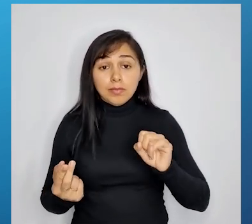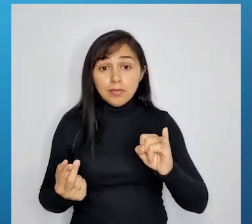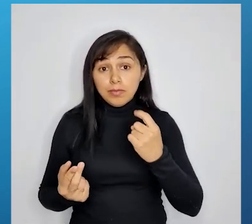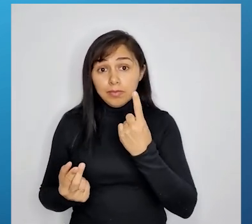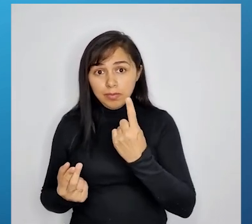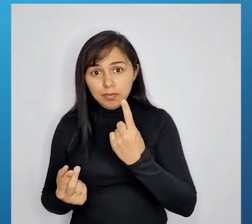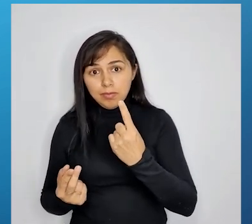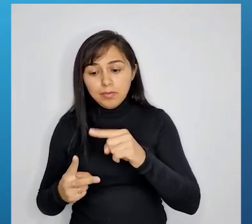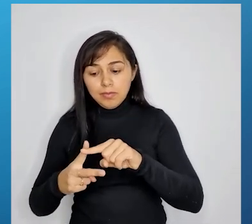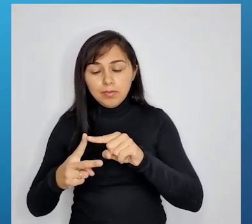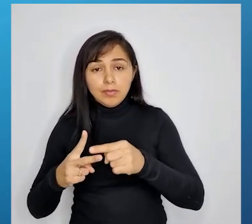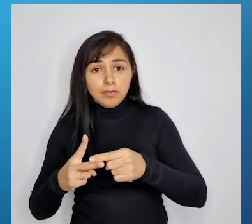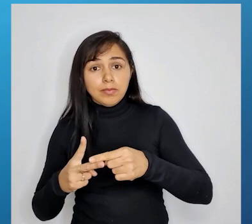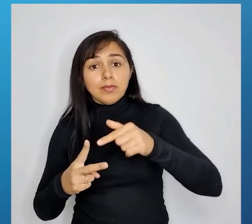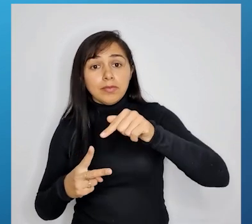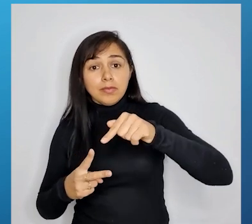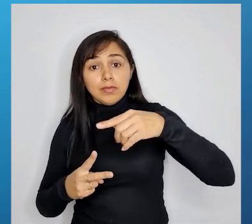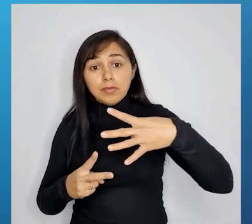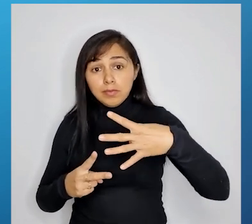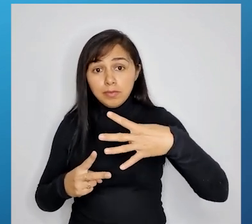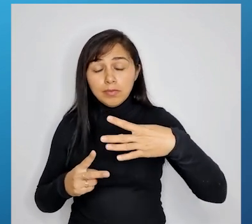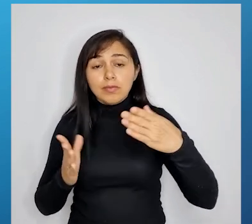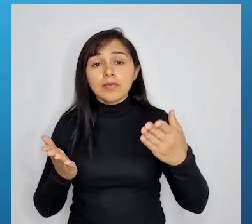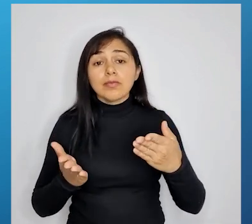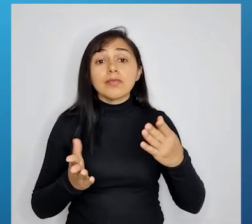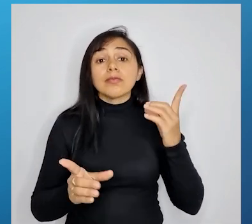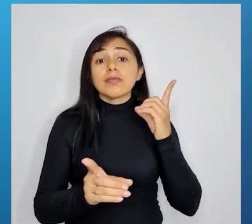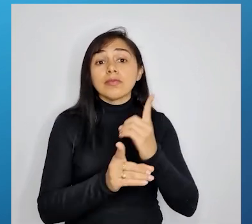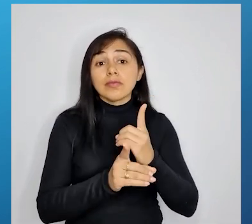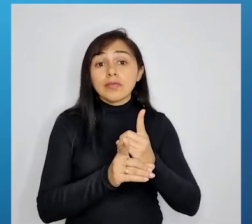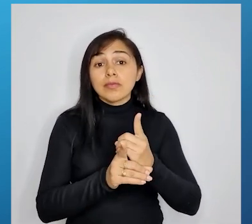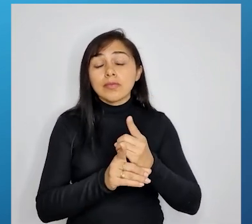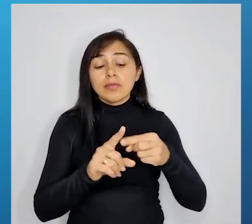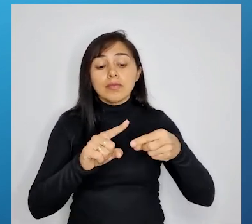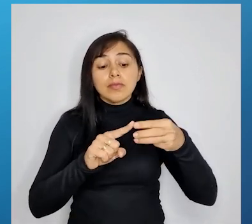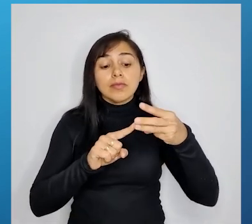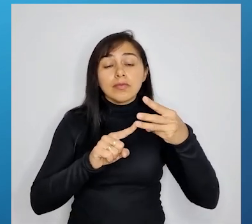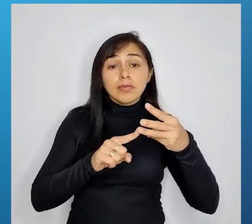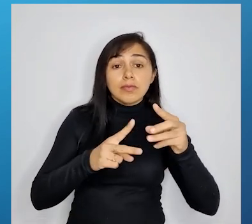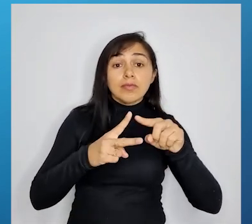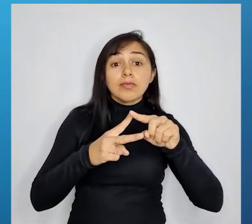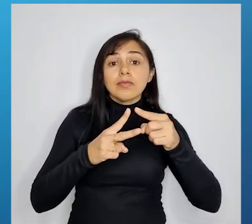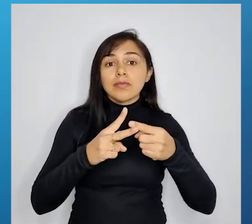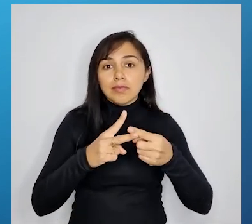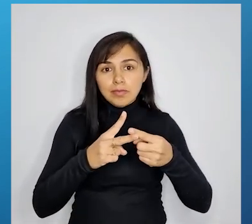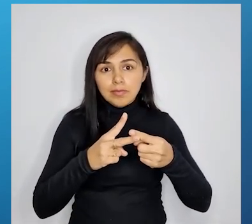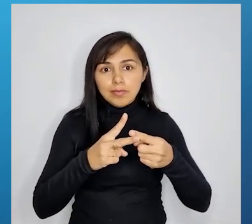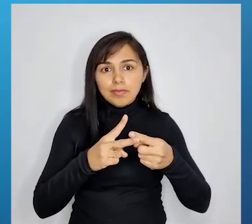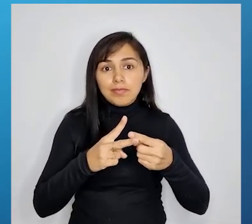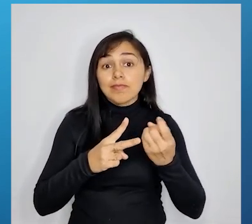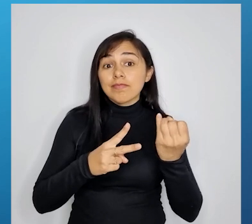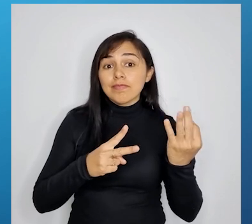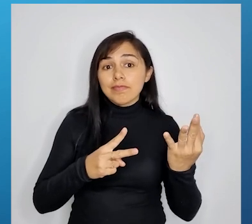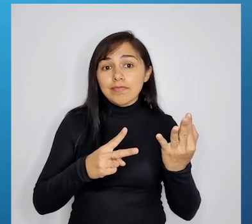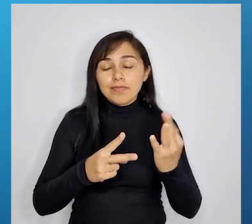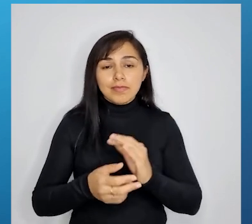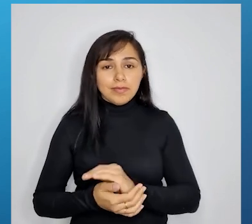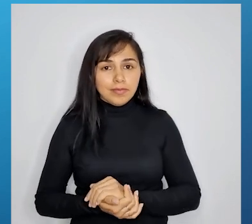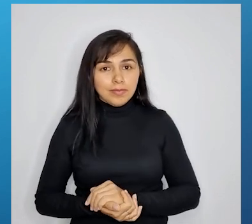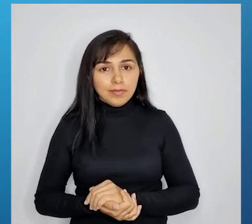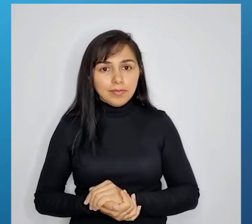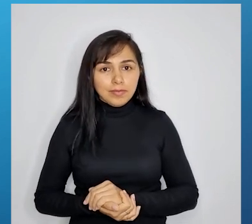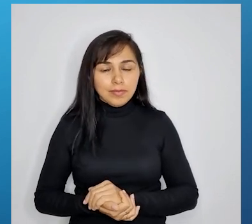74 graus, determine as medidas dos outros 3 ângulos. Então, olha só as informações que ele dá para a